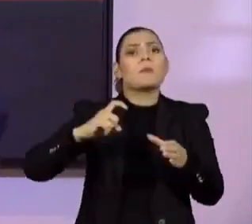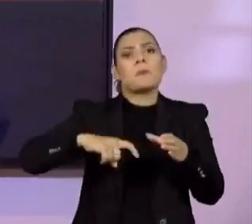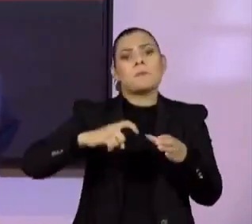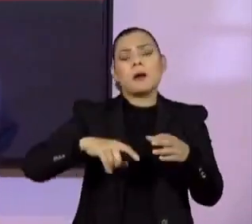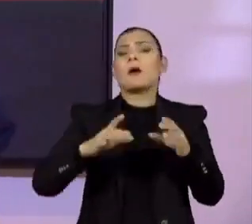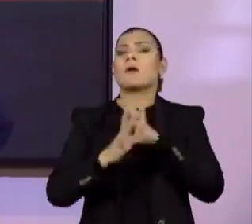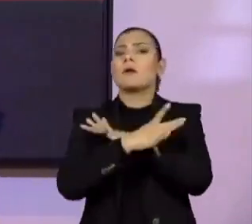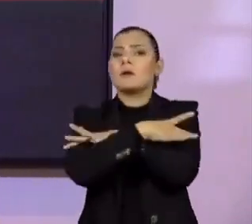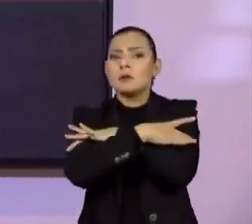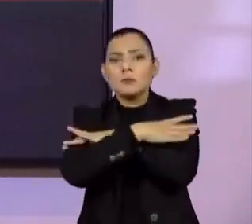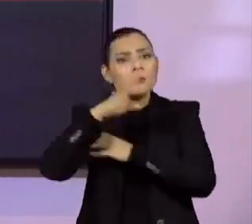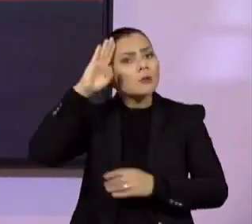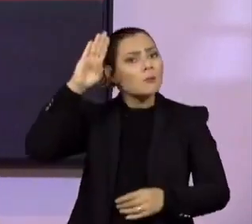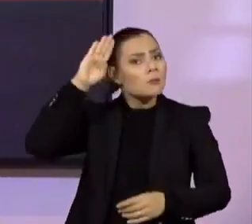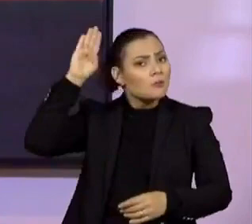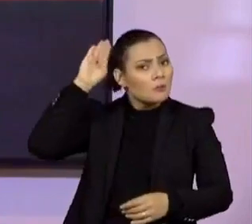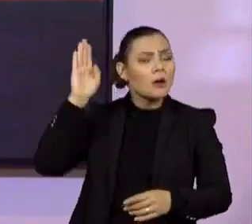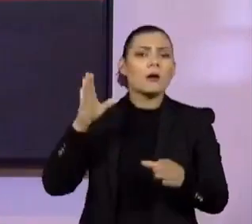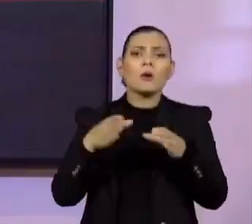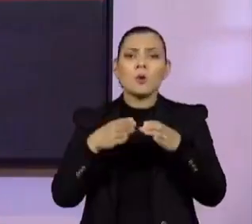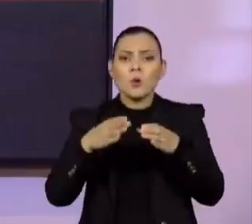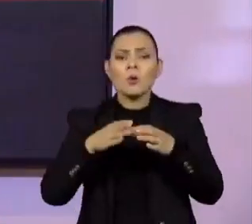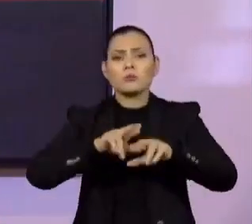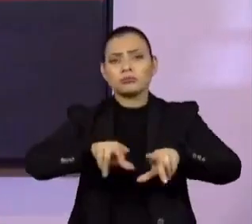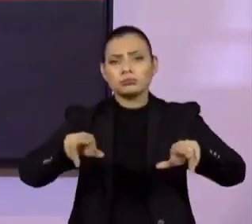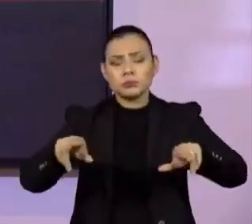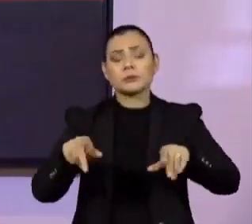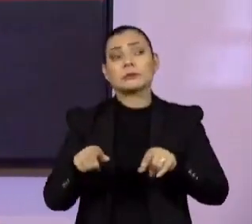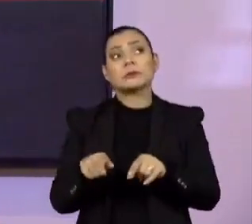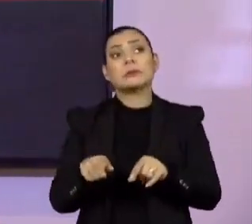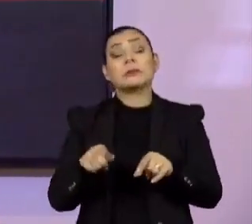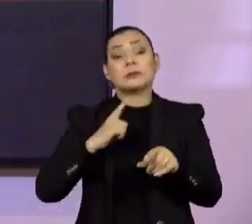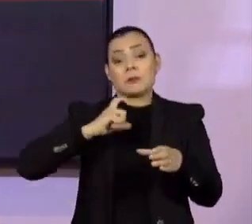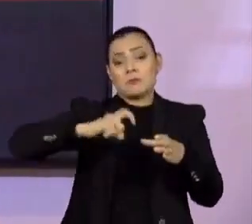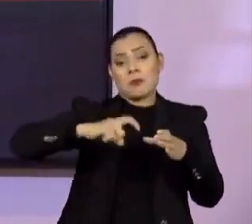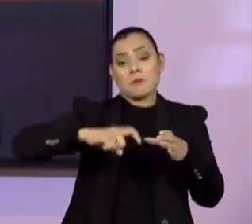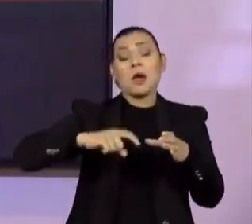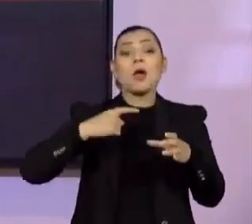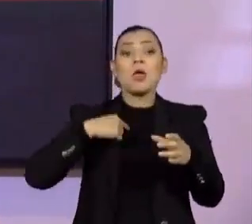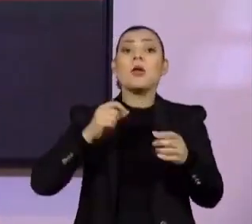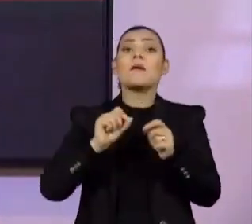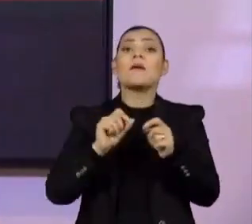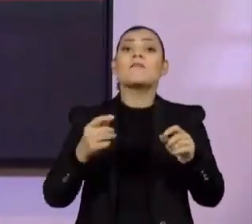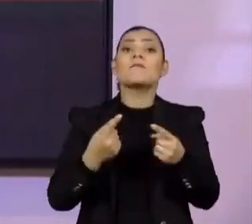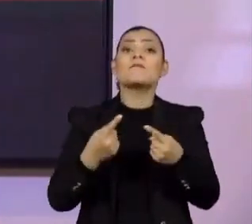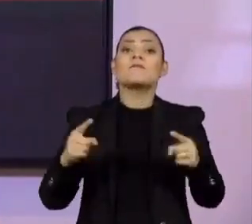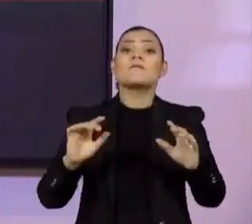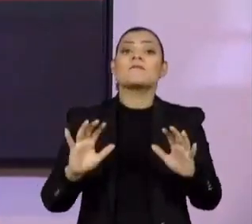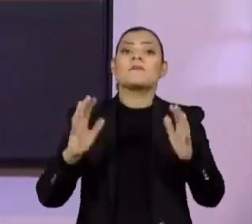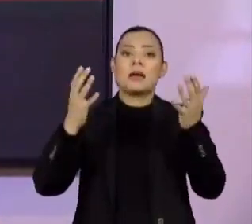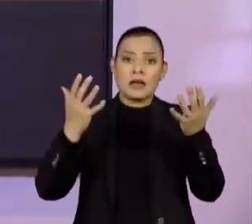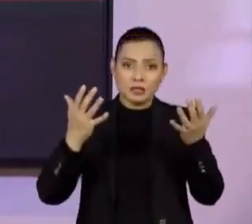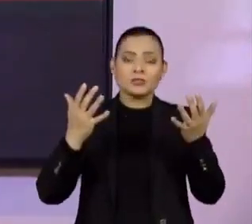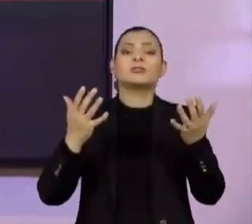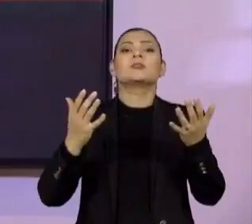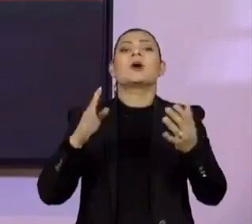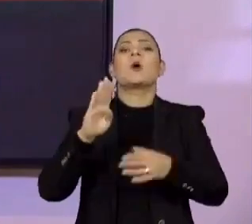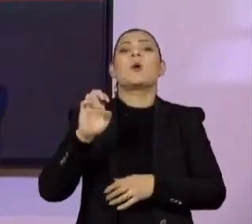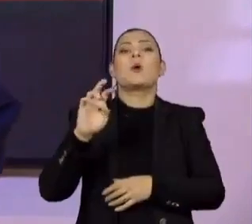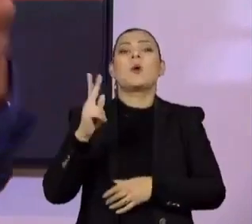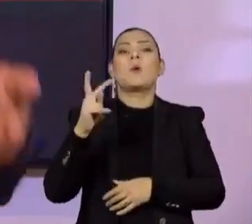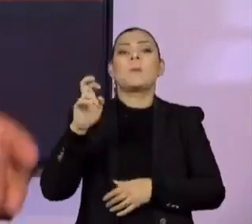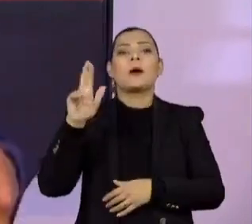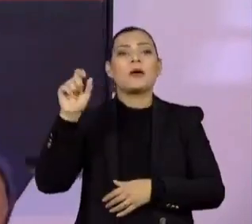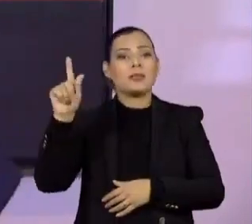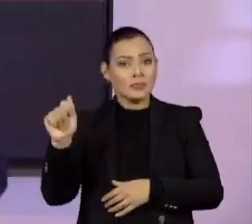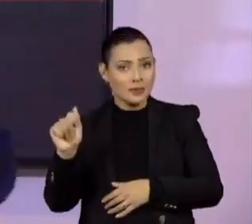de Umbanda e Candomblé, no disco, eu gravei aquela festa de Umbanda, o sino da igrejinha